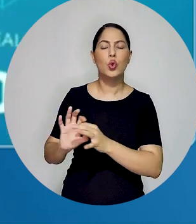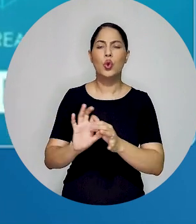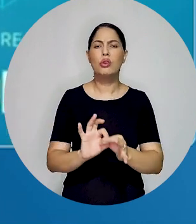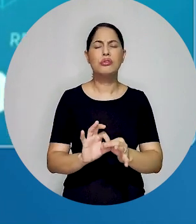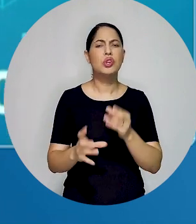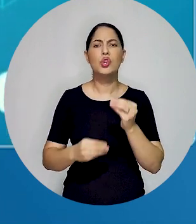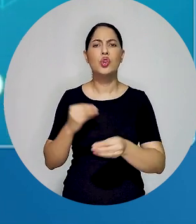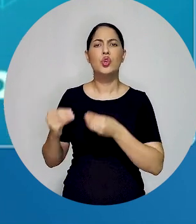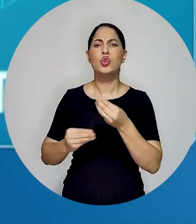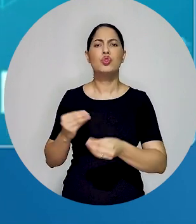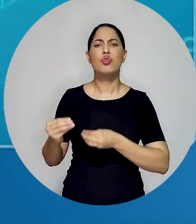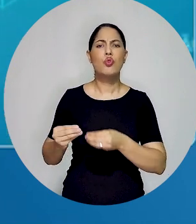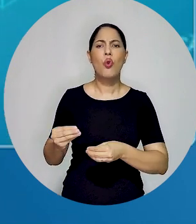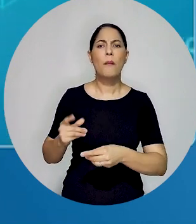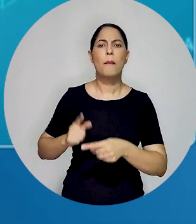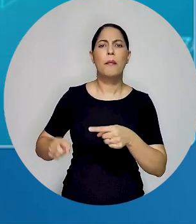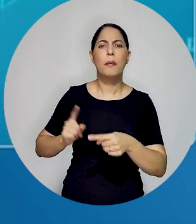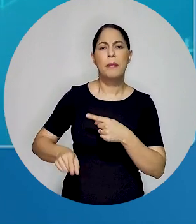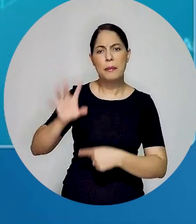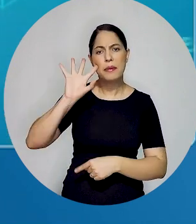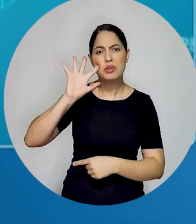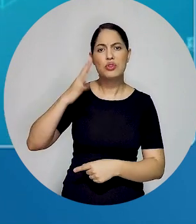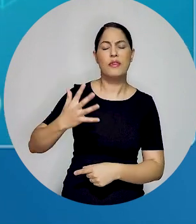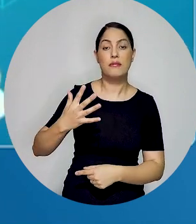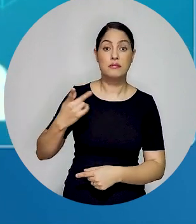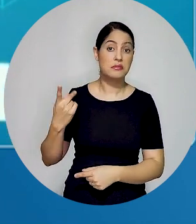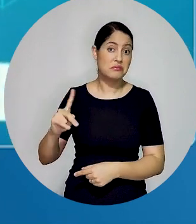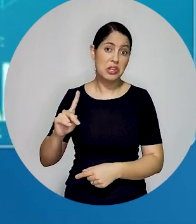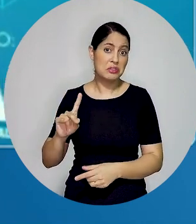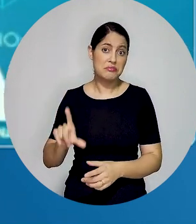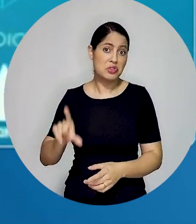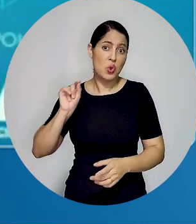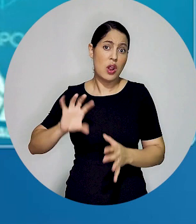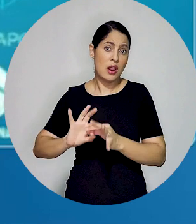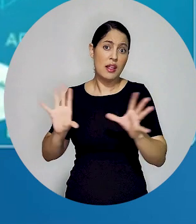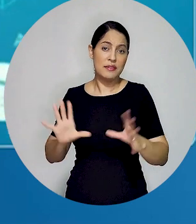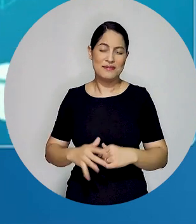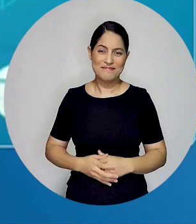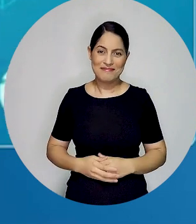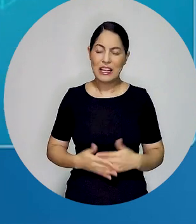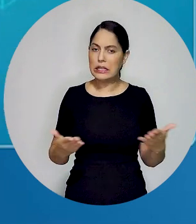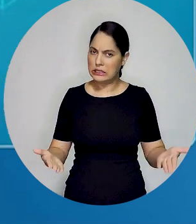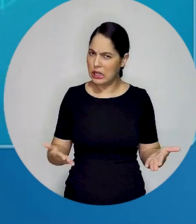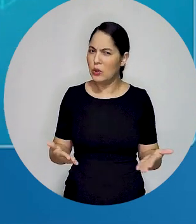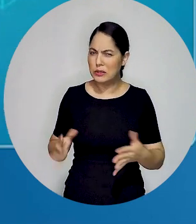partes para decidir a melhor forma de composição do conflito que lhes